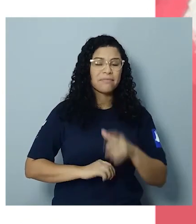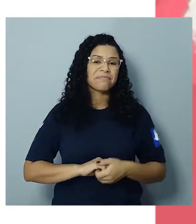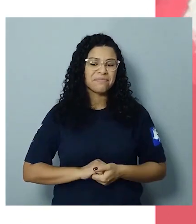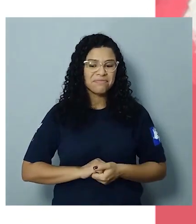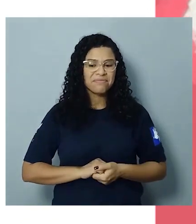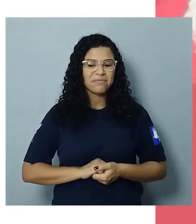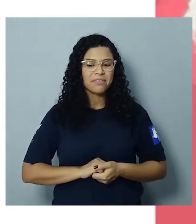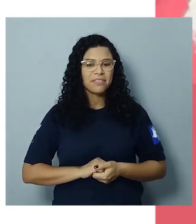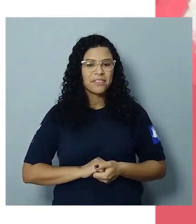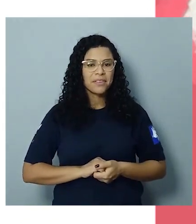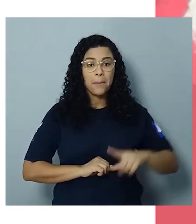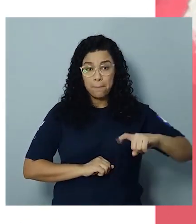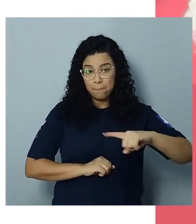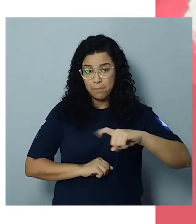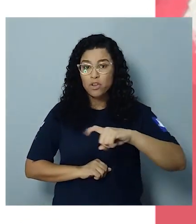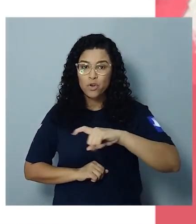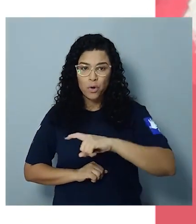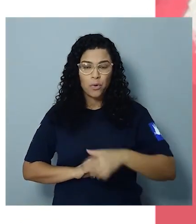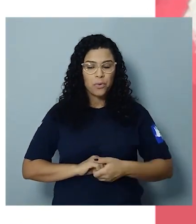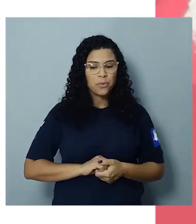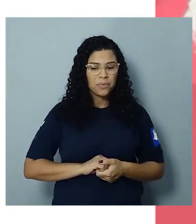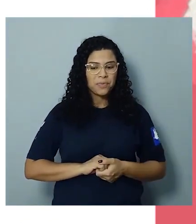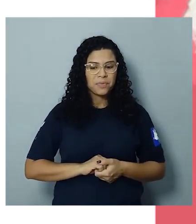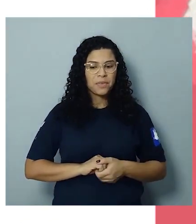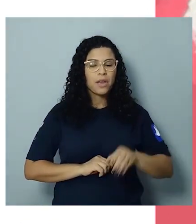disse a minhoca